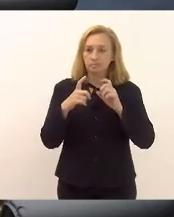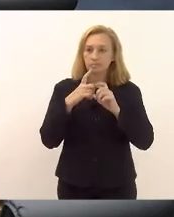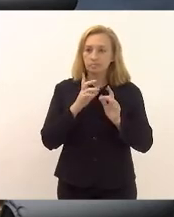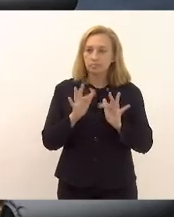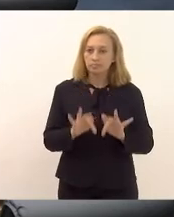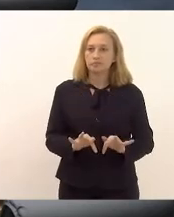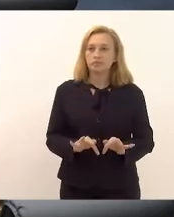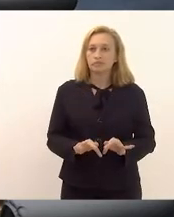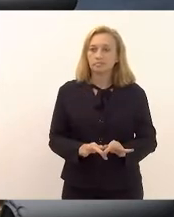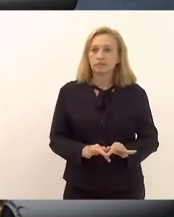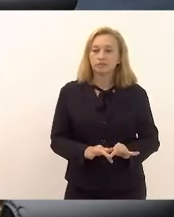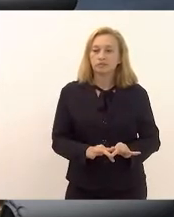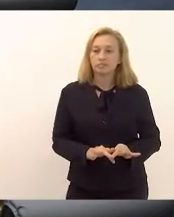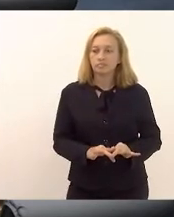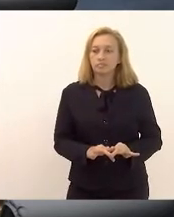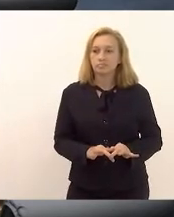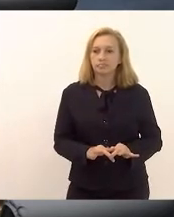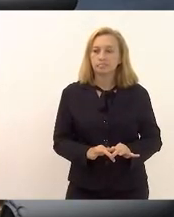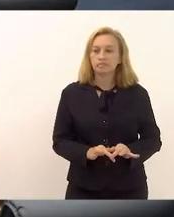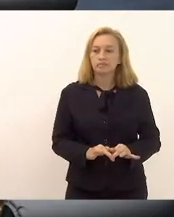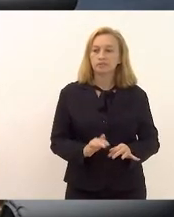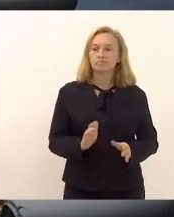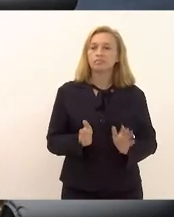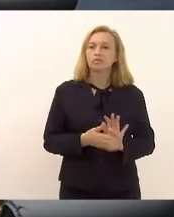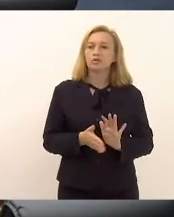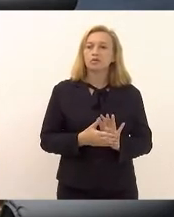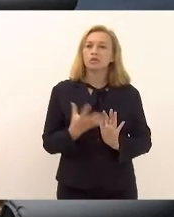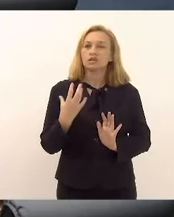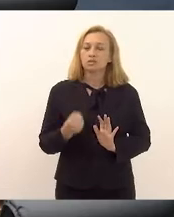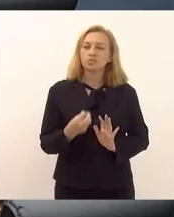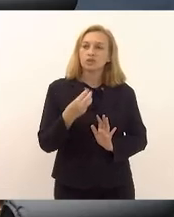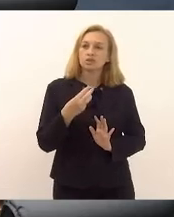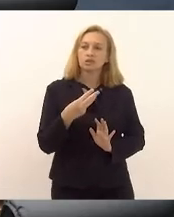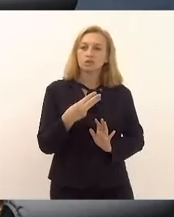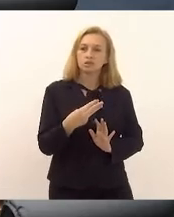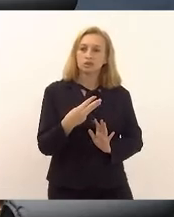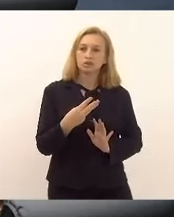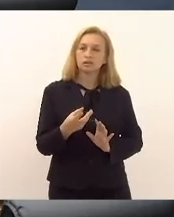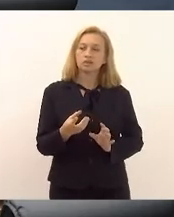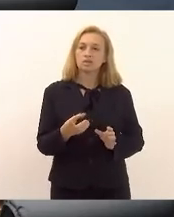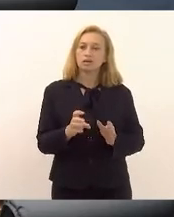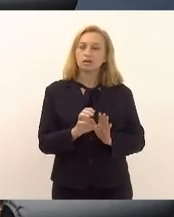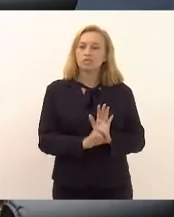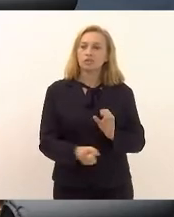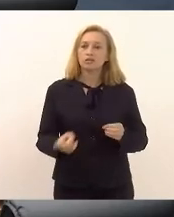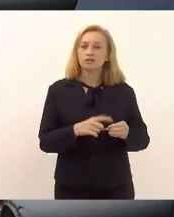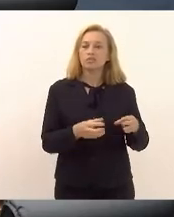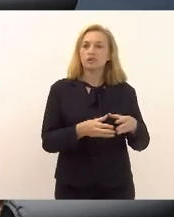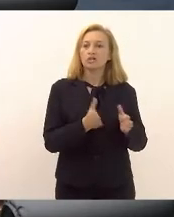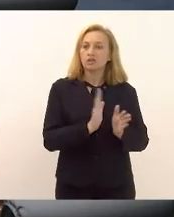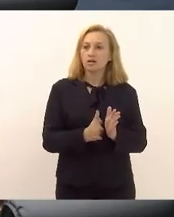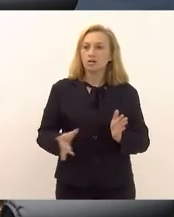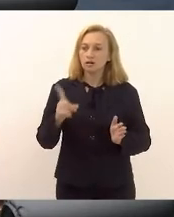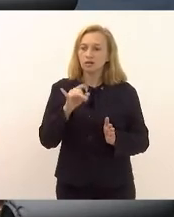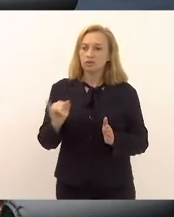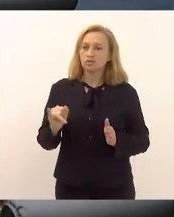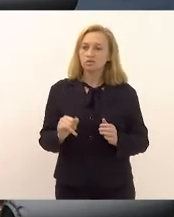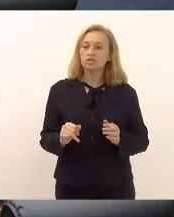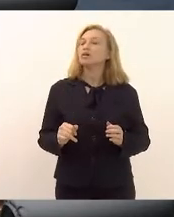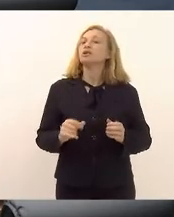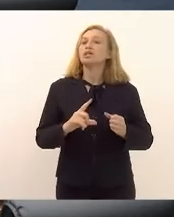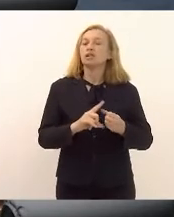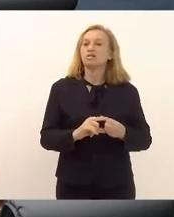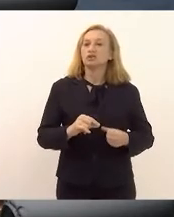Encerrada a discussão. Presidente, proposta recebeu 3 emendas e retorna às comissões. Incluído na ordem do dia, de acordo com o parágrafo 3º do